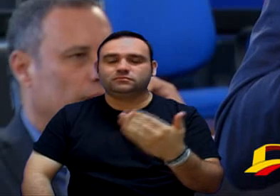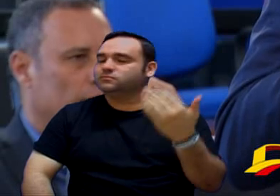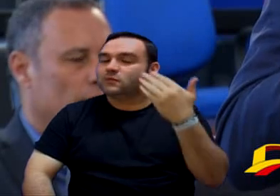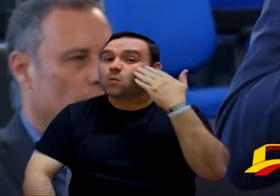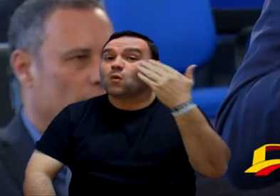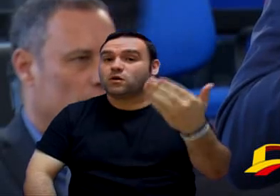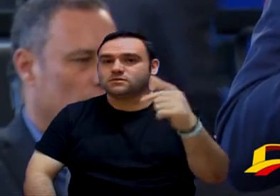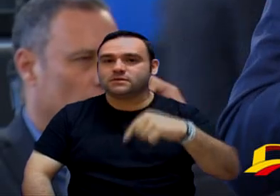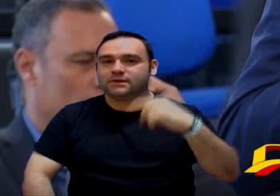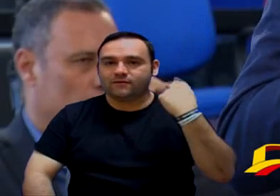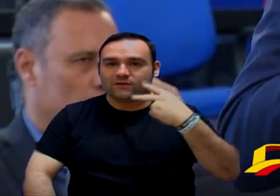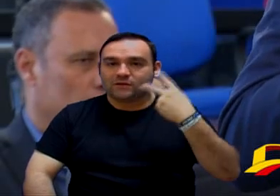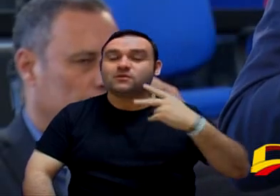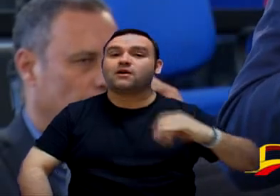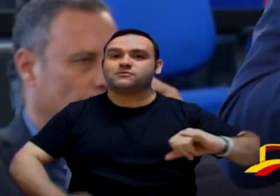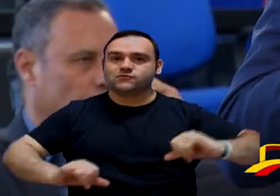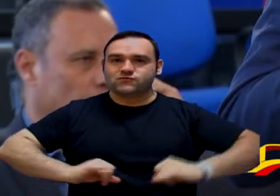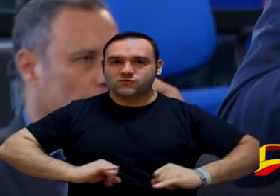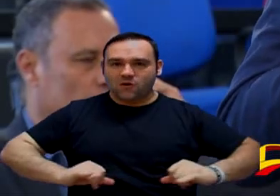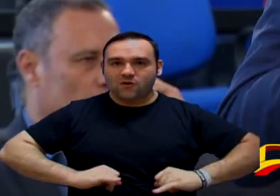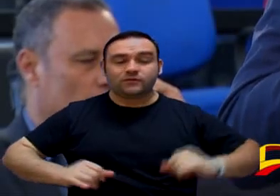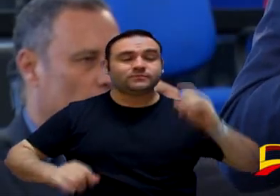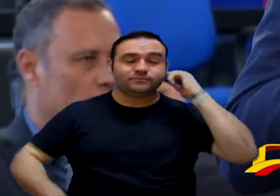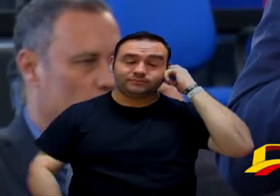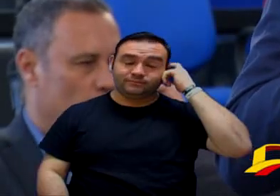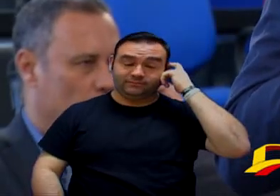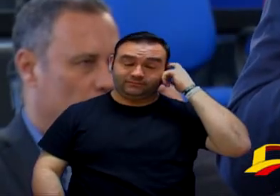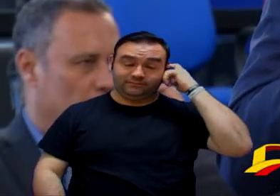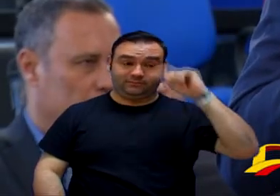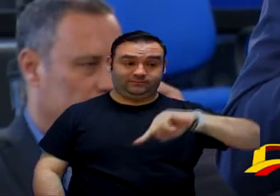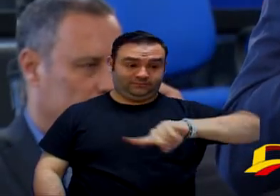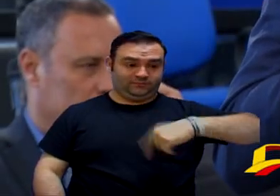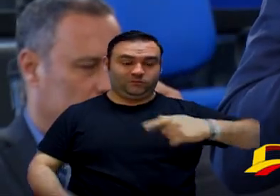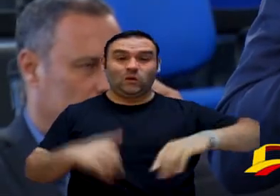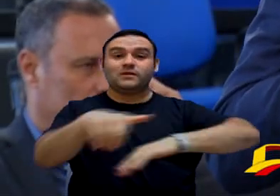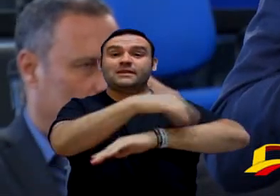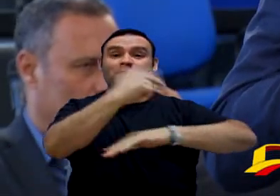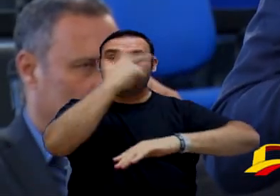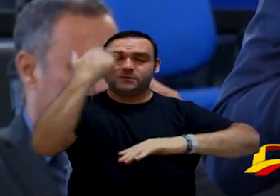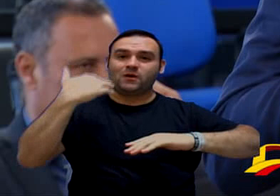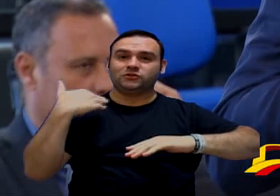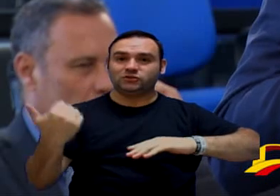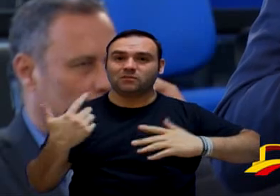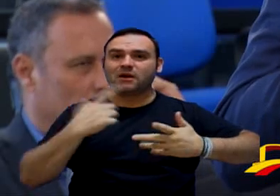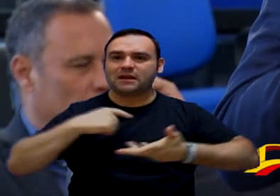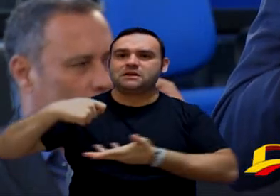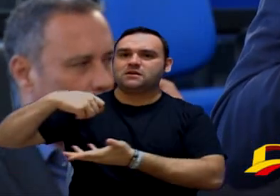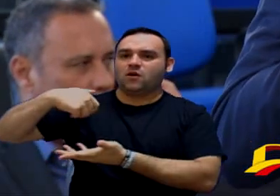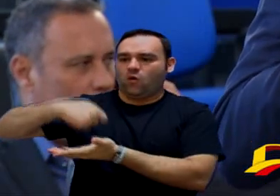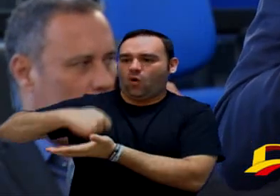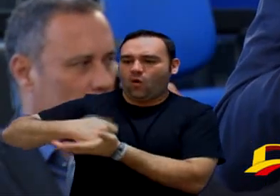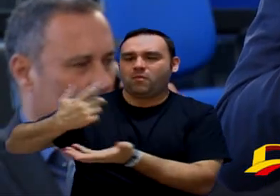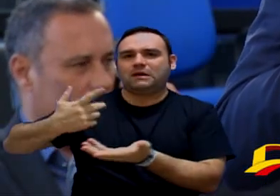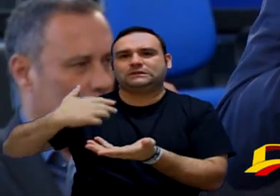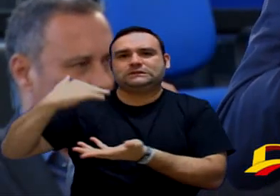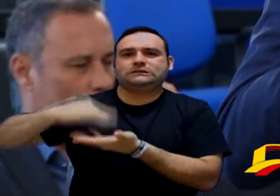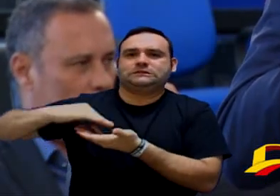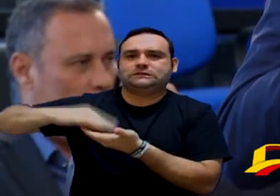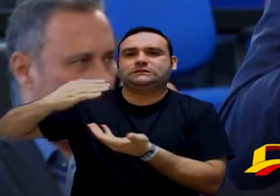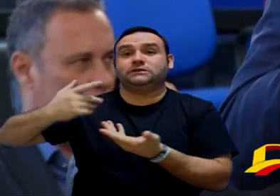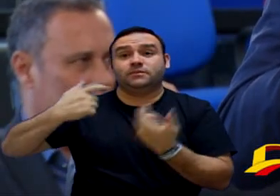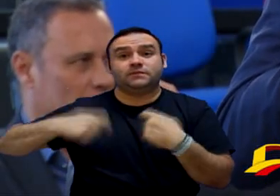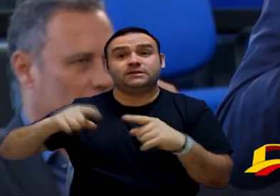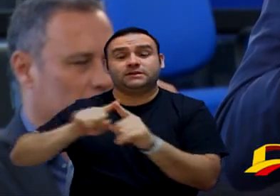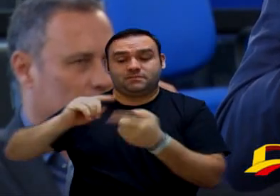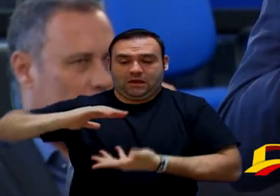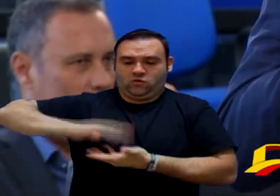o vereador aqui sofre a gente é recebido na rua com cobrança e nós temos que repassar essas